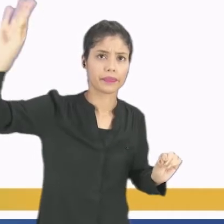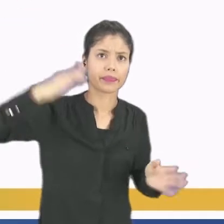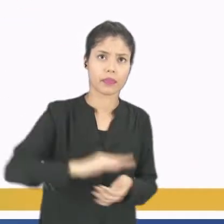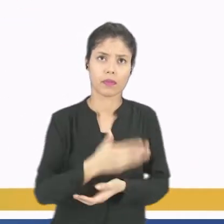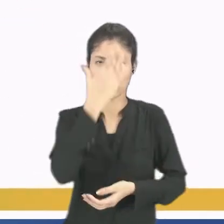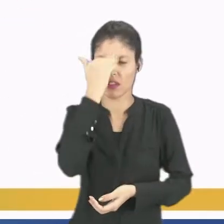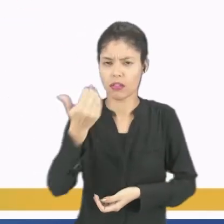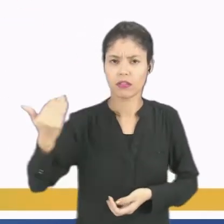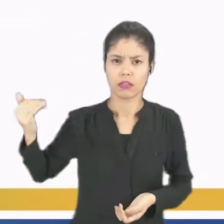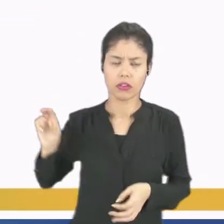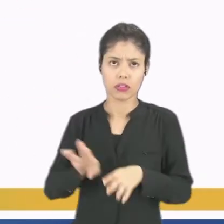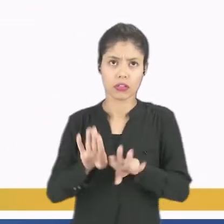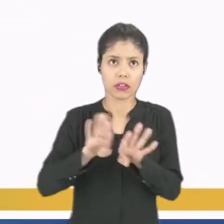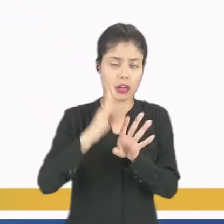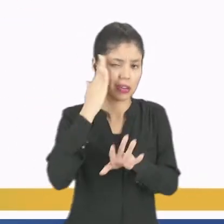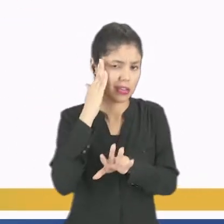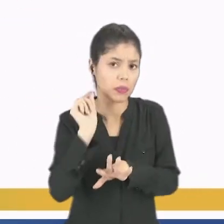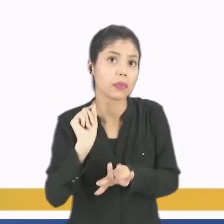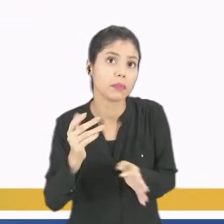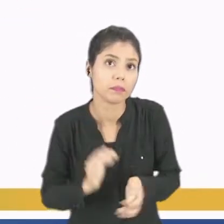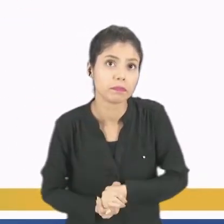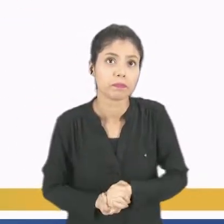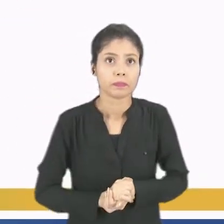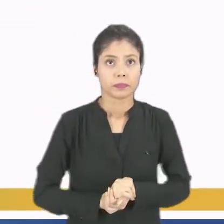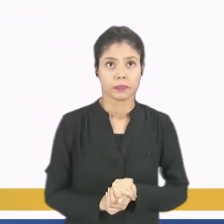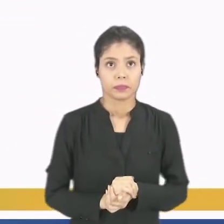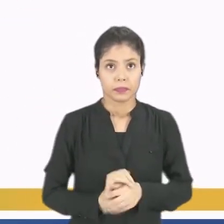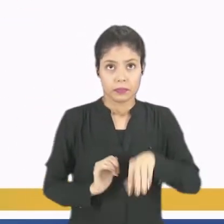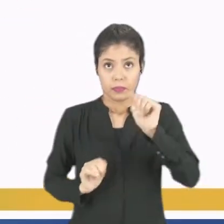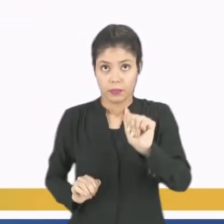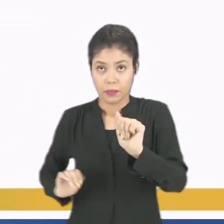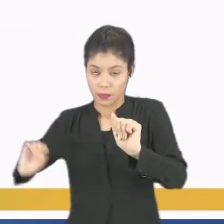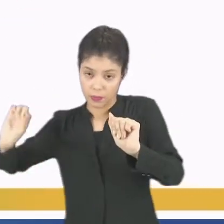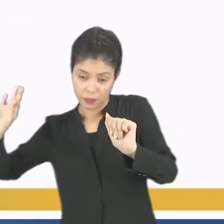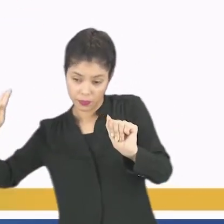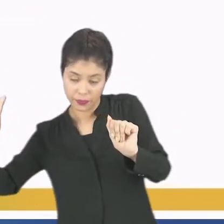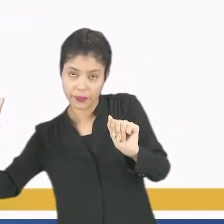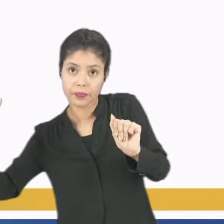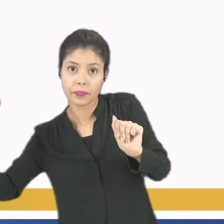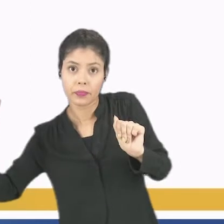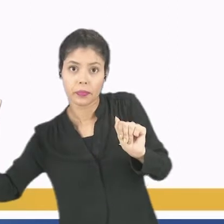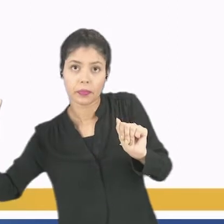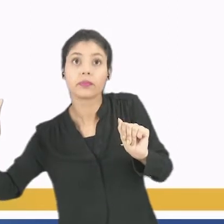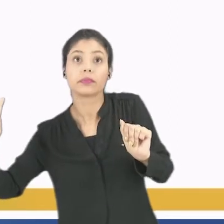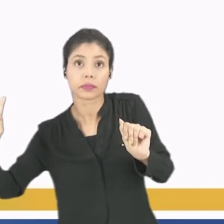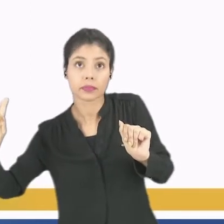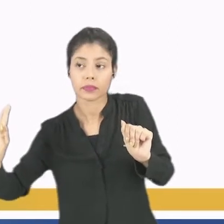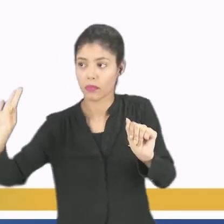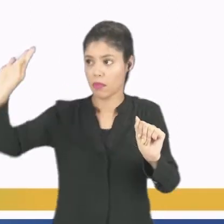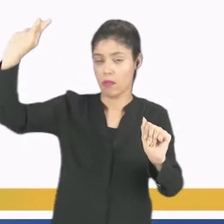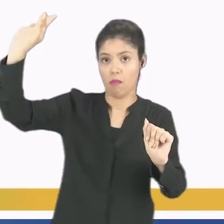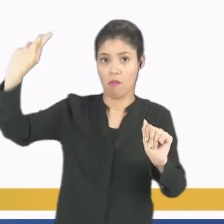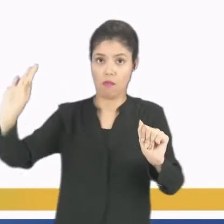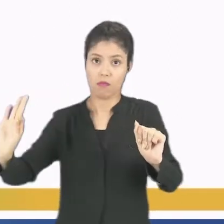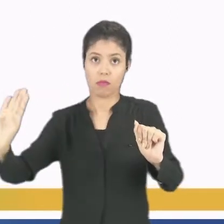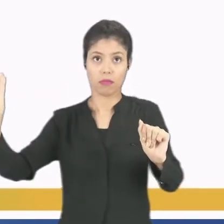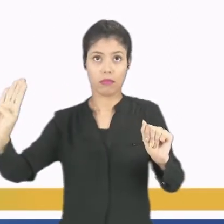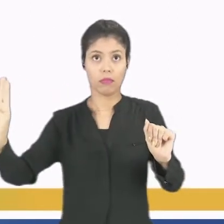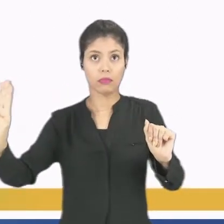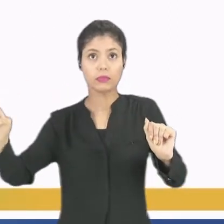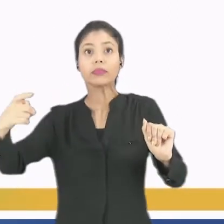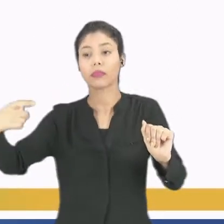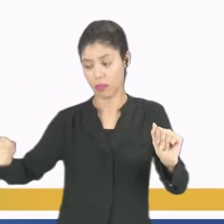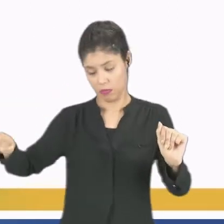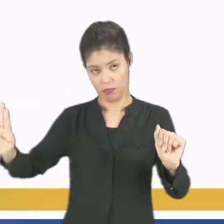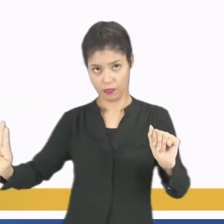Mas antes disso, vamos entender isso aqui, ó. Daqui até aqui, eu tenho o quê? Aqui não é o ponto B, então eu tenho aqui